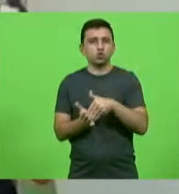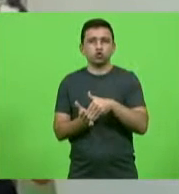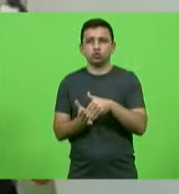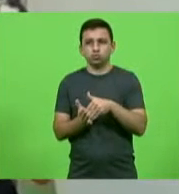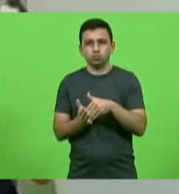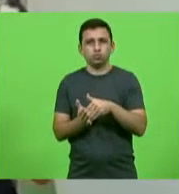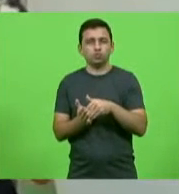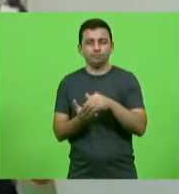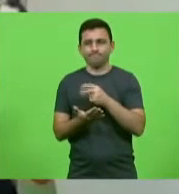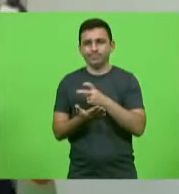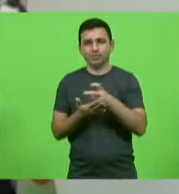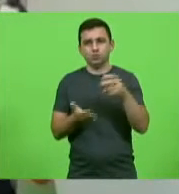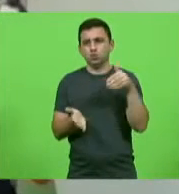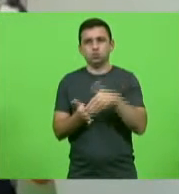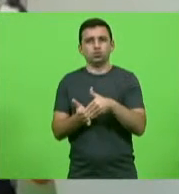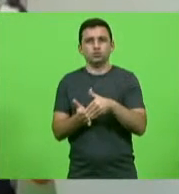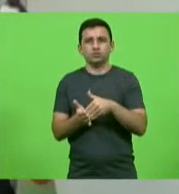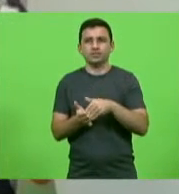em casos de